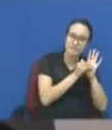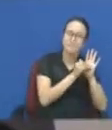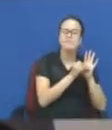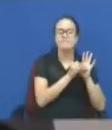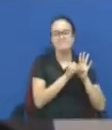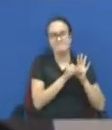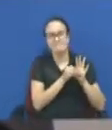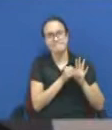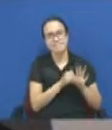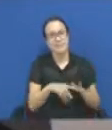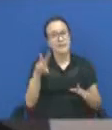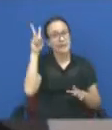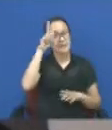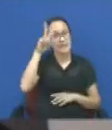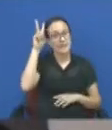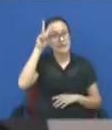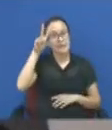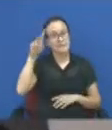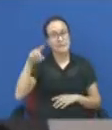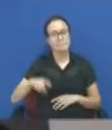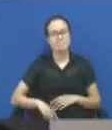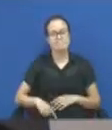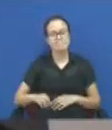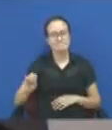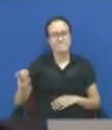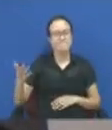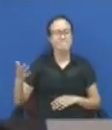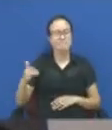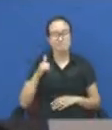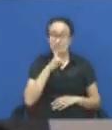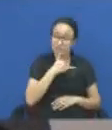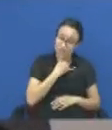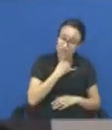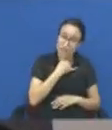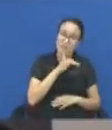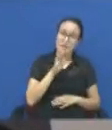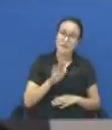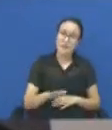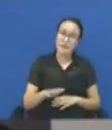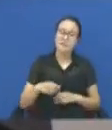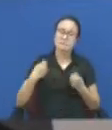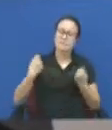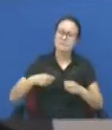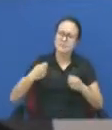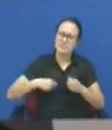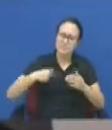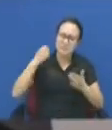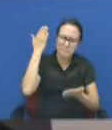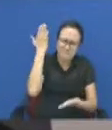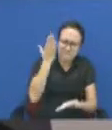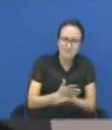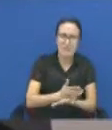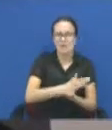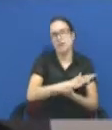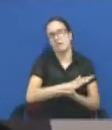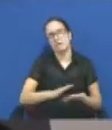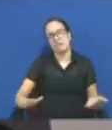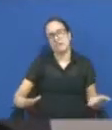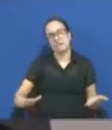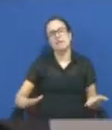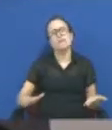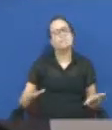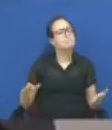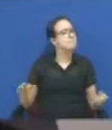desse fato, com tristeza, claro, mas da gente lembrar que nós precisamos combater o trabalho infantil. É claro que um